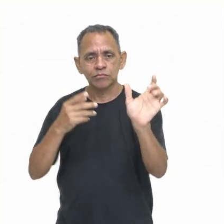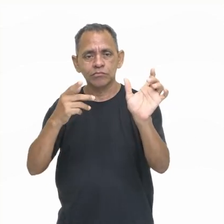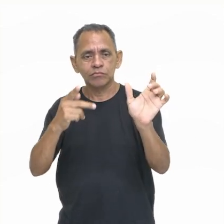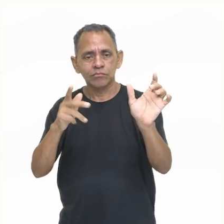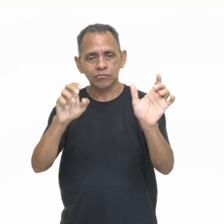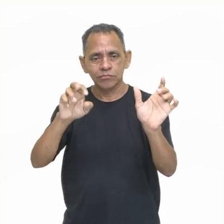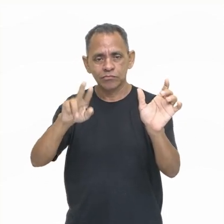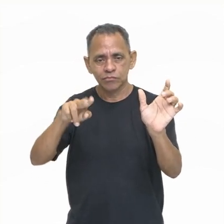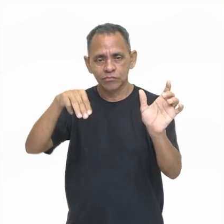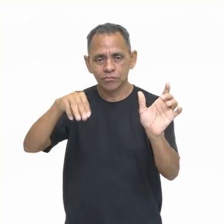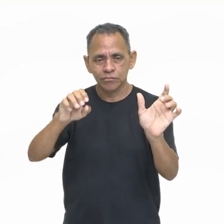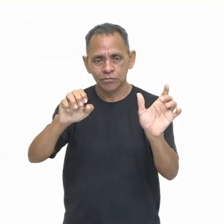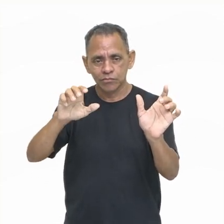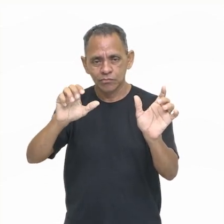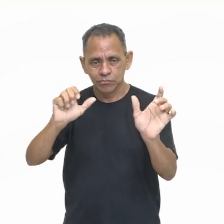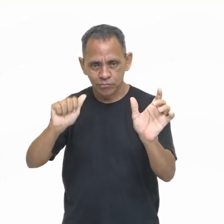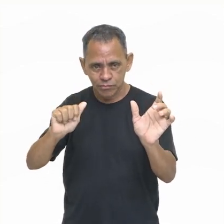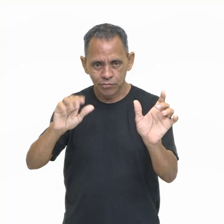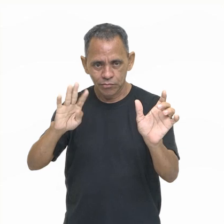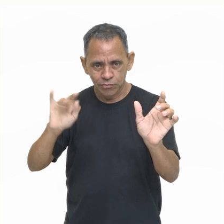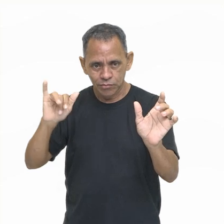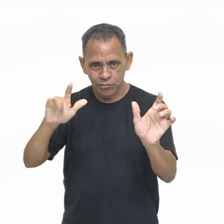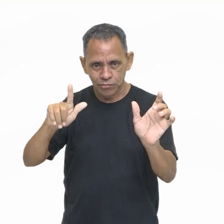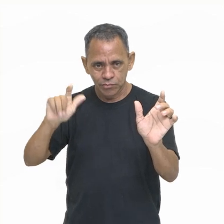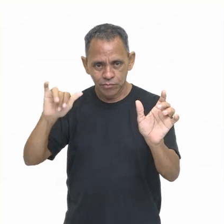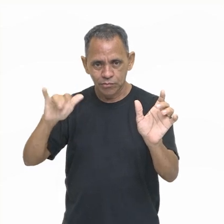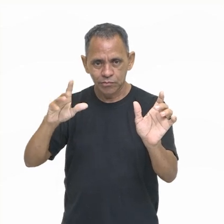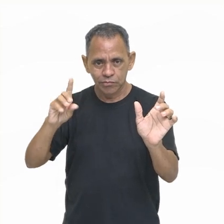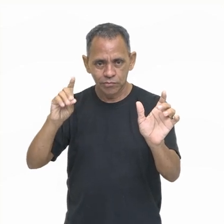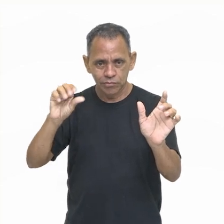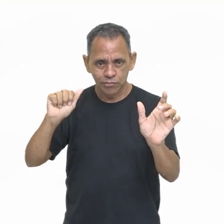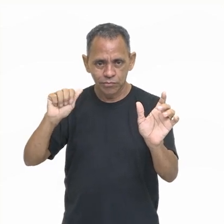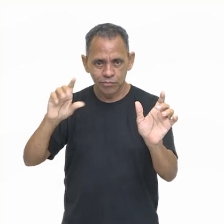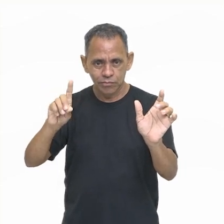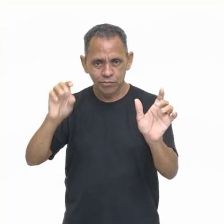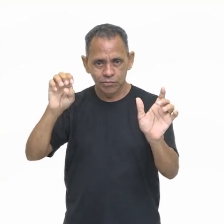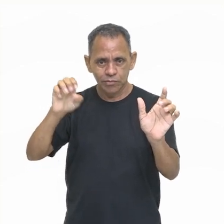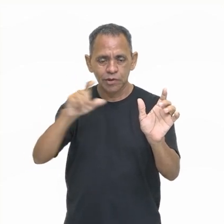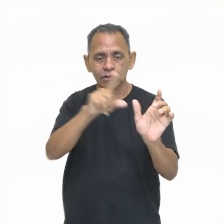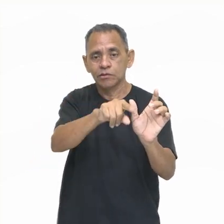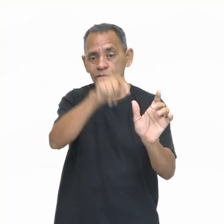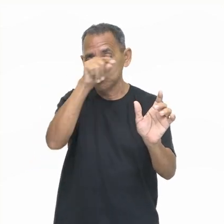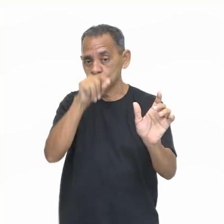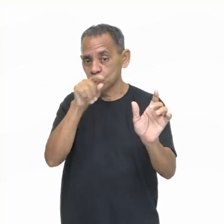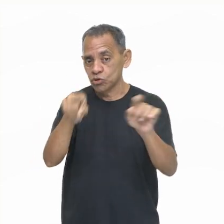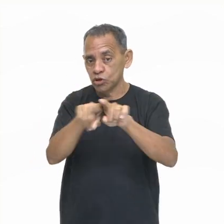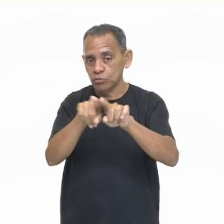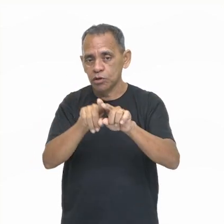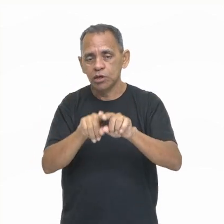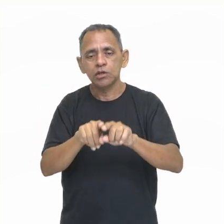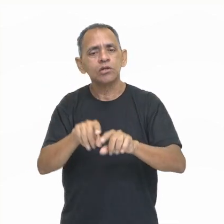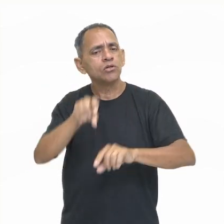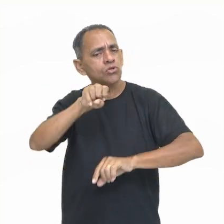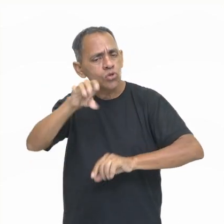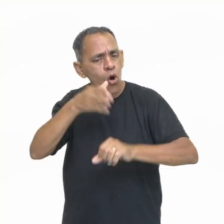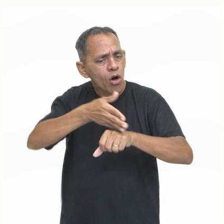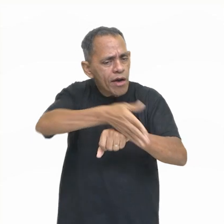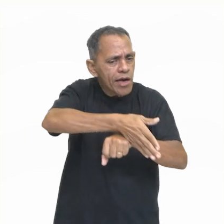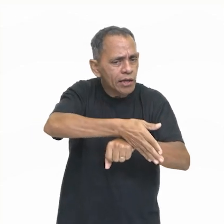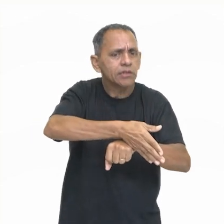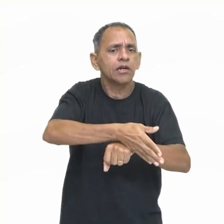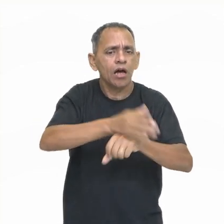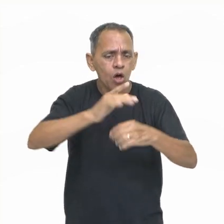ser considerada a função mais importante da membrana plasmática. Só vai entrar na célula aquilo que a membrana